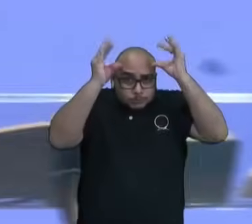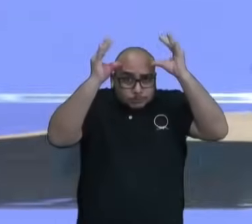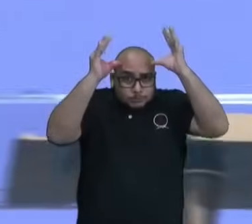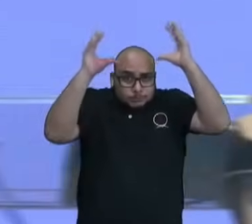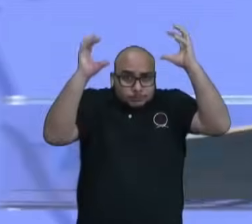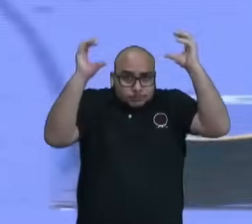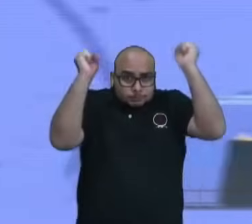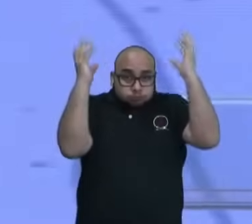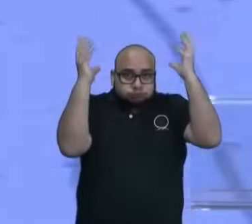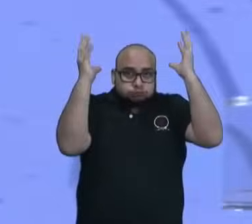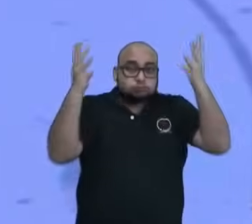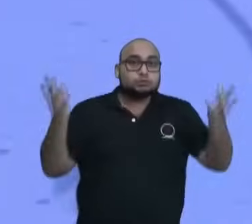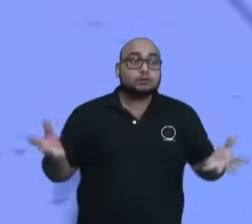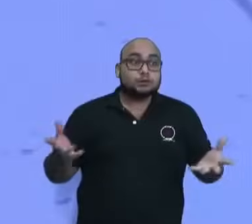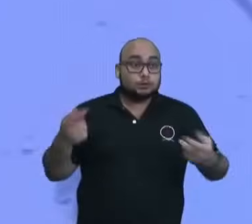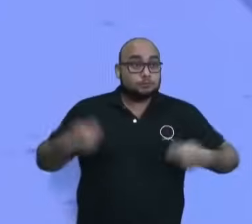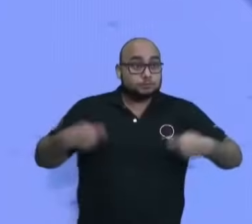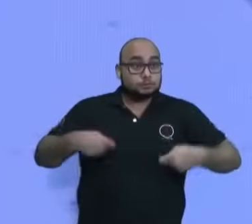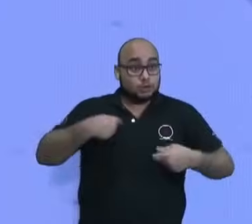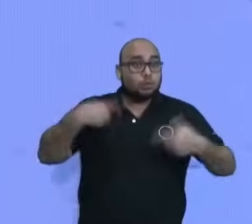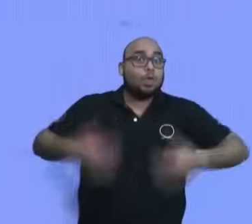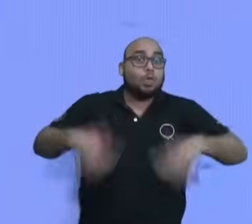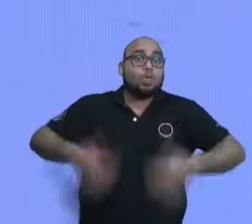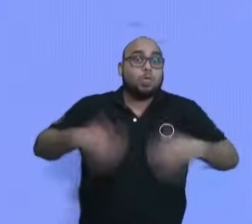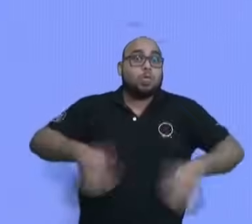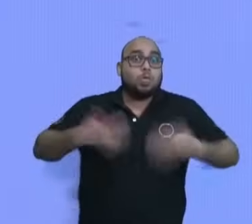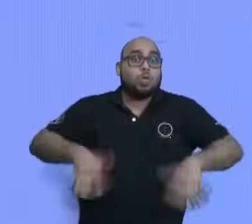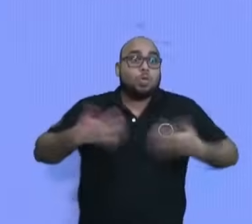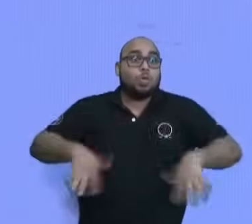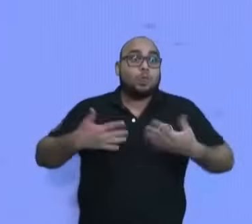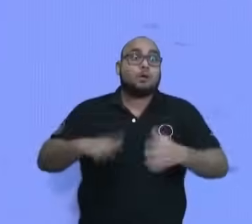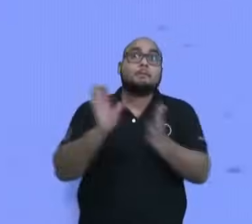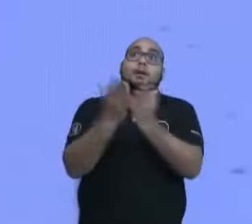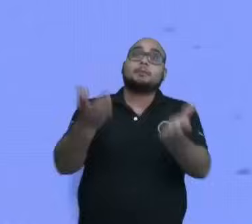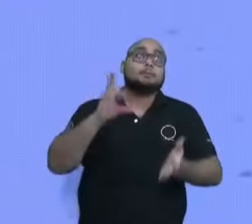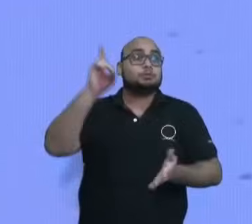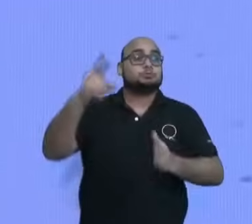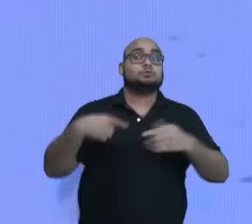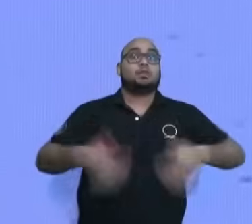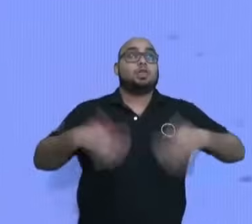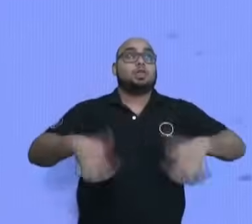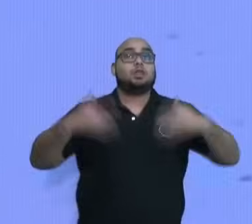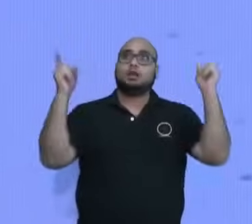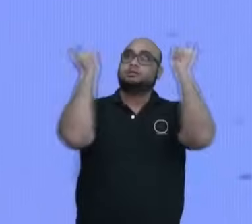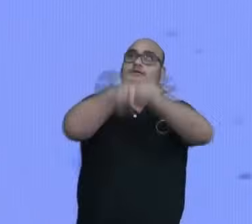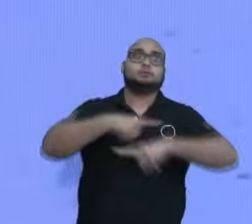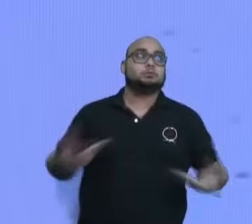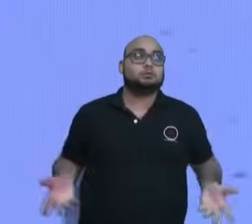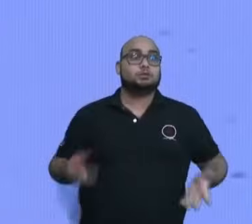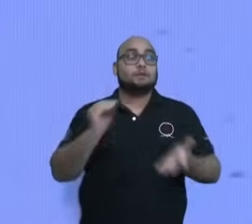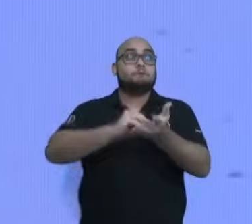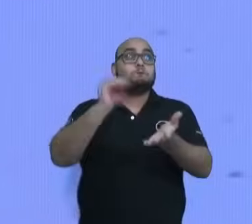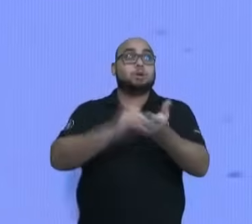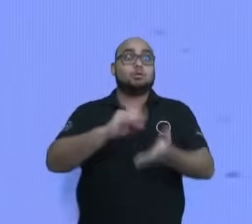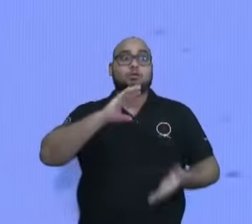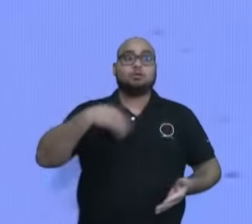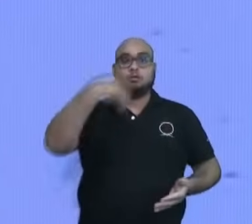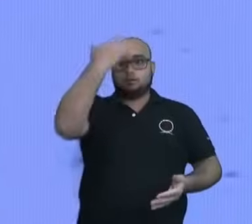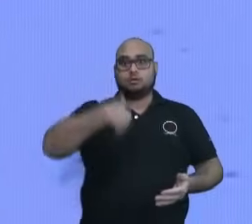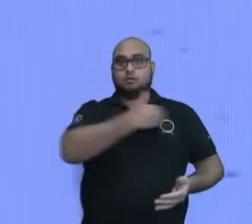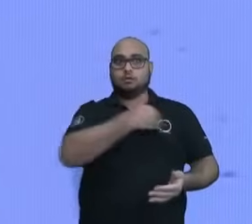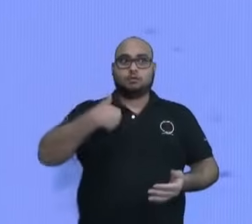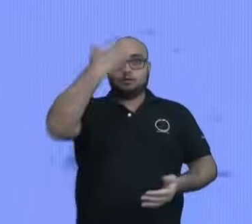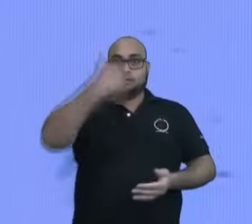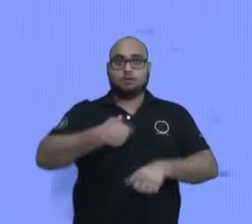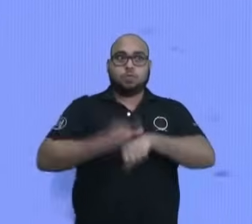meu Deus que palavra meu senhor sangue de Jesus tem poder só falta fazer sinal da cruz Ai que palavra dura Ô ai ô Senhor meu Deus